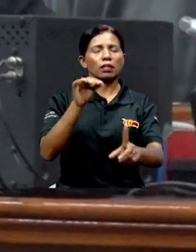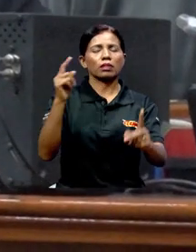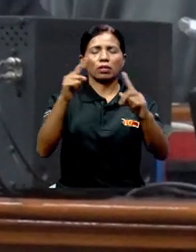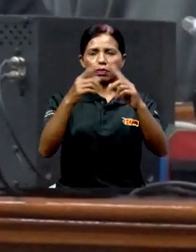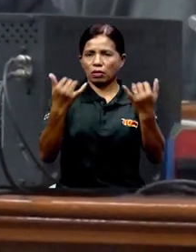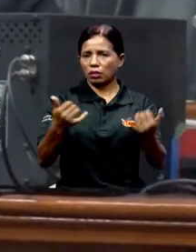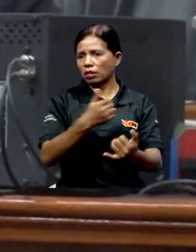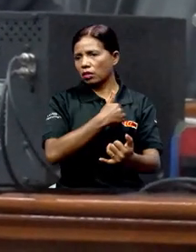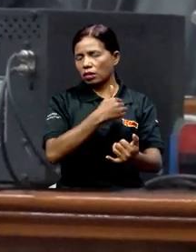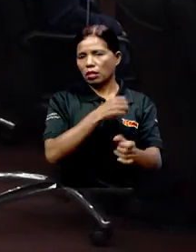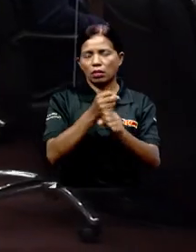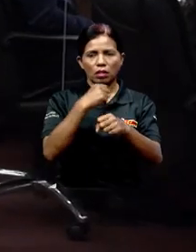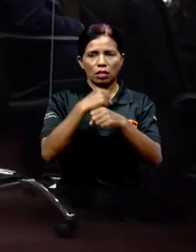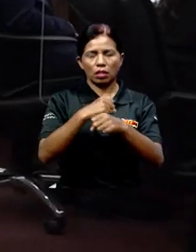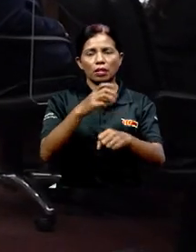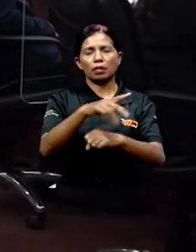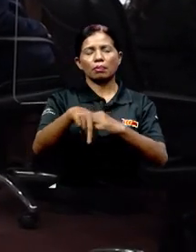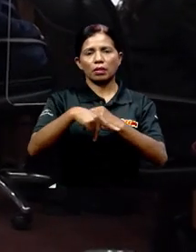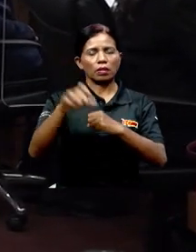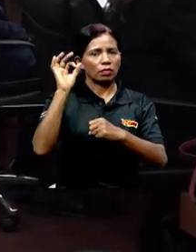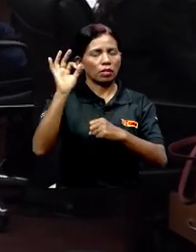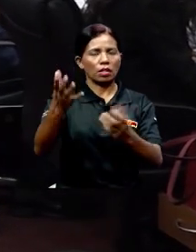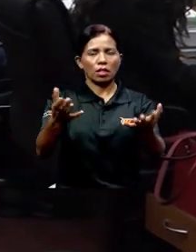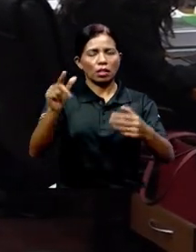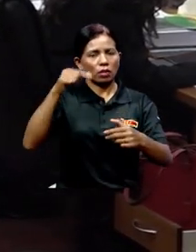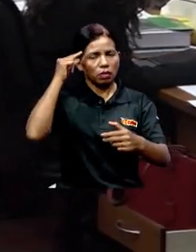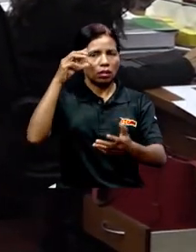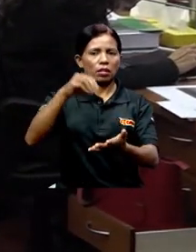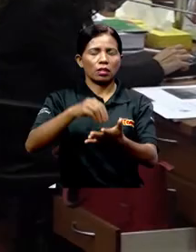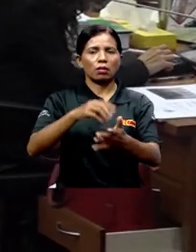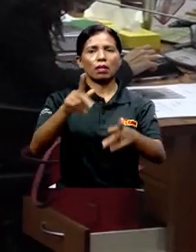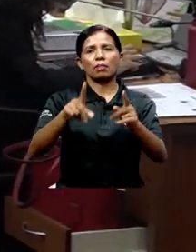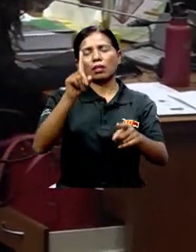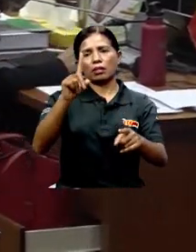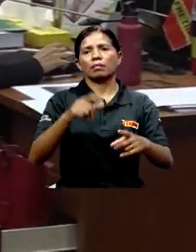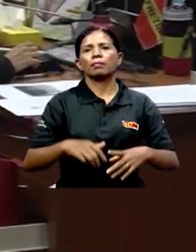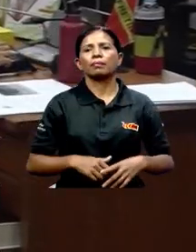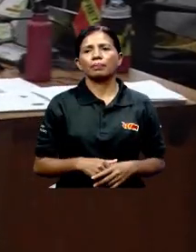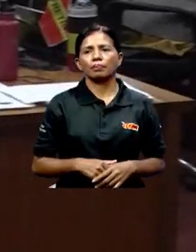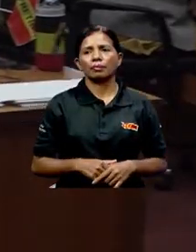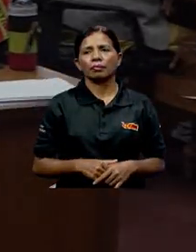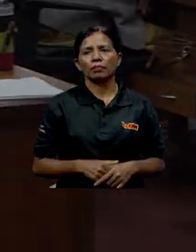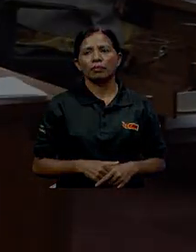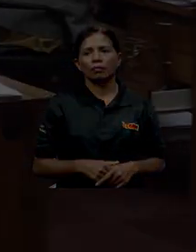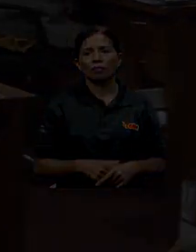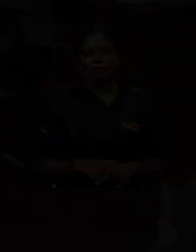agora sedau realiza tapa bangkada Fretling akar gubernur propoin kandidatu ida deit. Luciano Amaral, Zemiro Santos, ZMN.